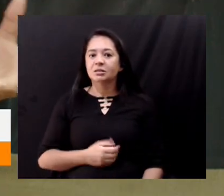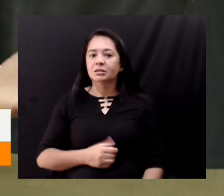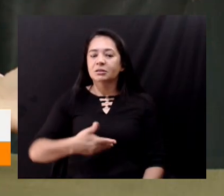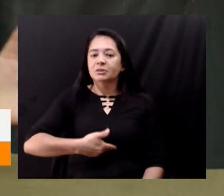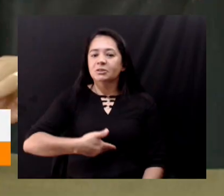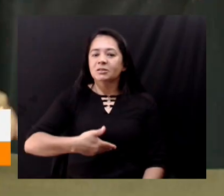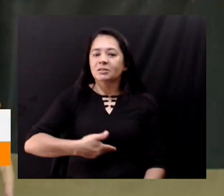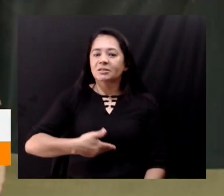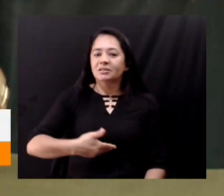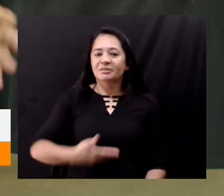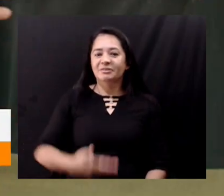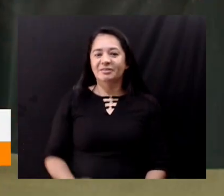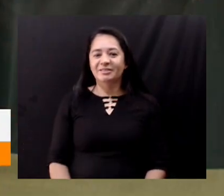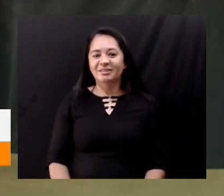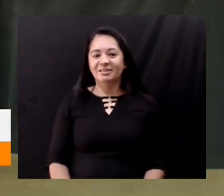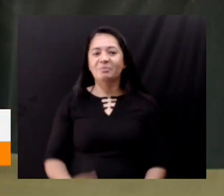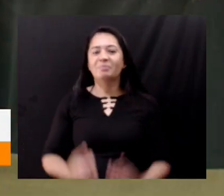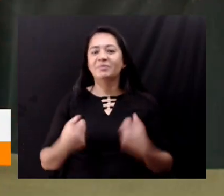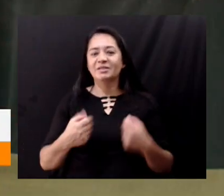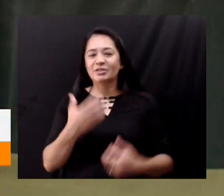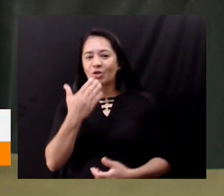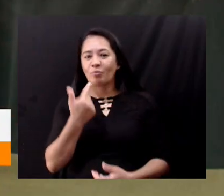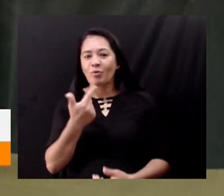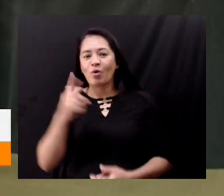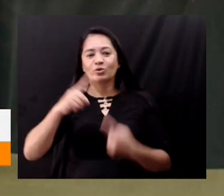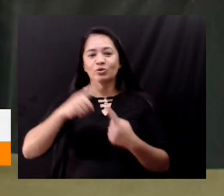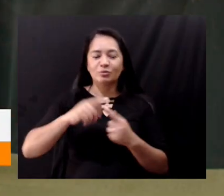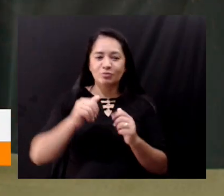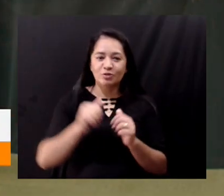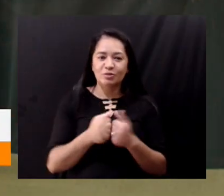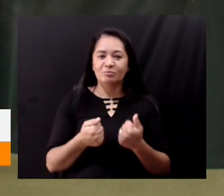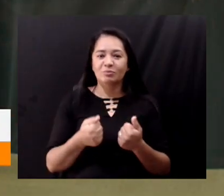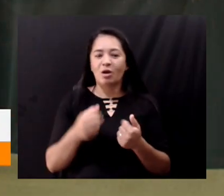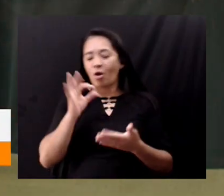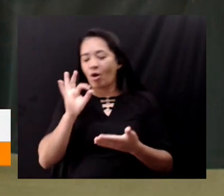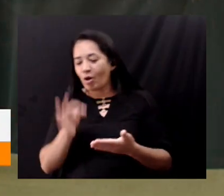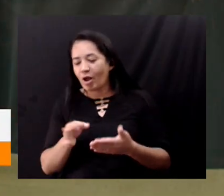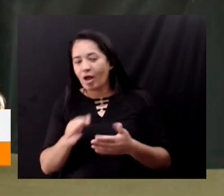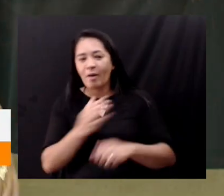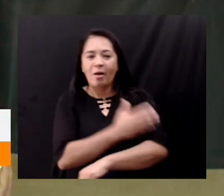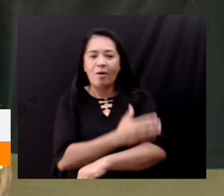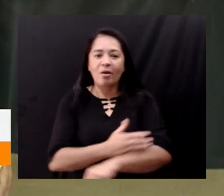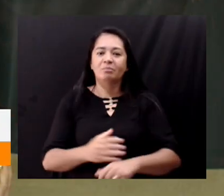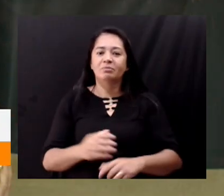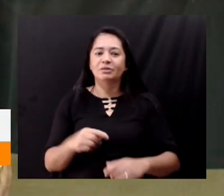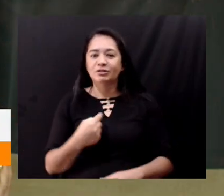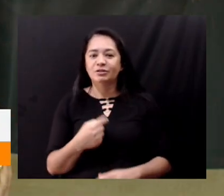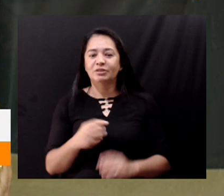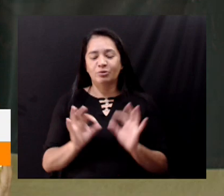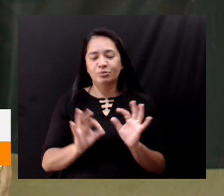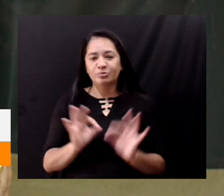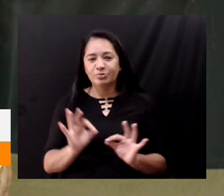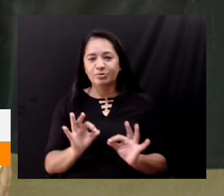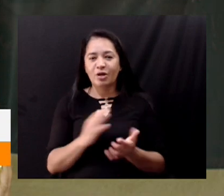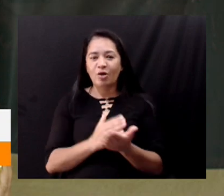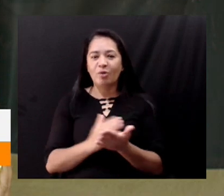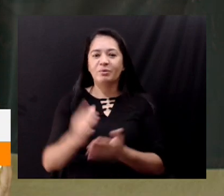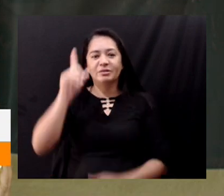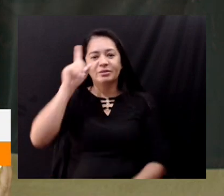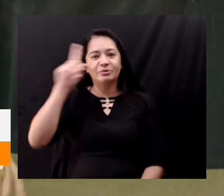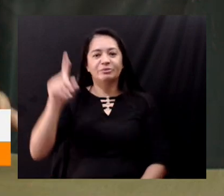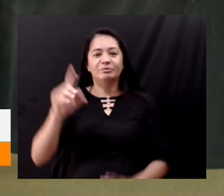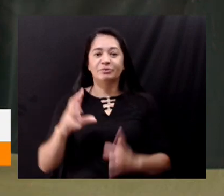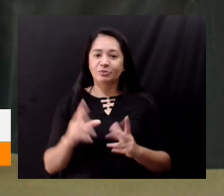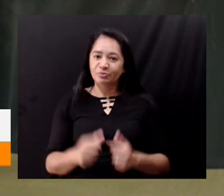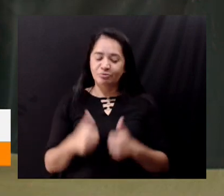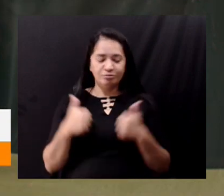né? Então é a questão do hábito, tudo bonitinho, cafezinho, pãozinho, para a gente poder se ajustar para iniciar o dia e tudo bem. Só que a